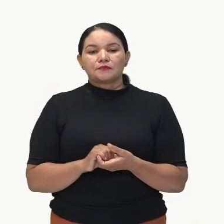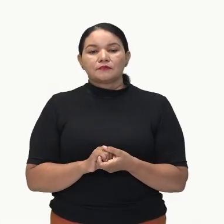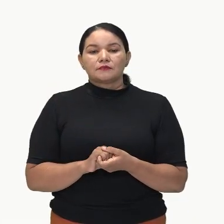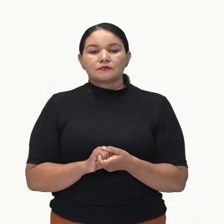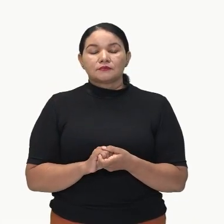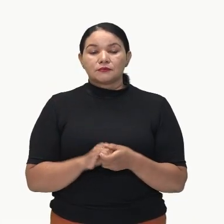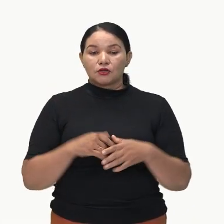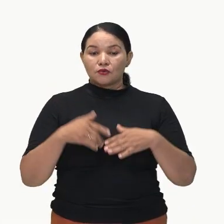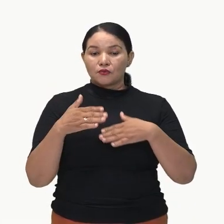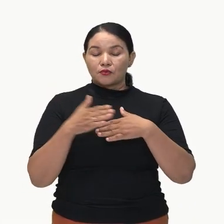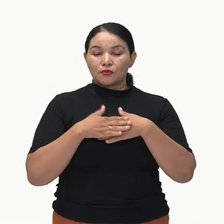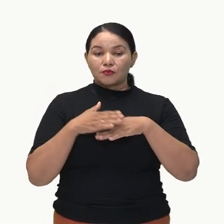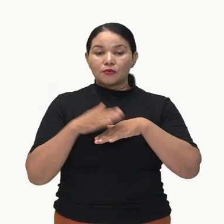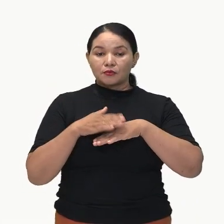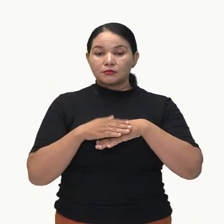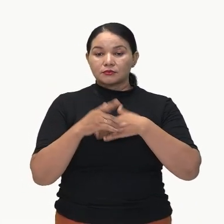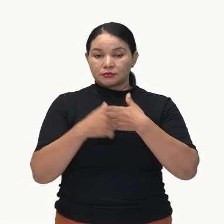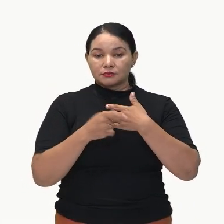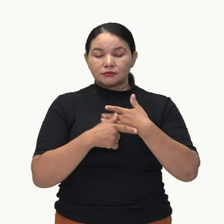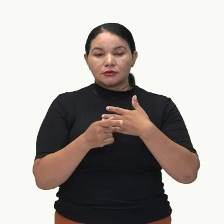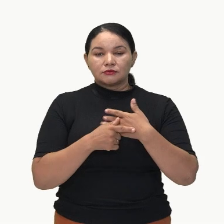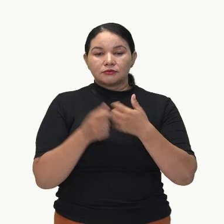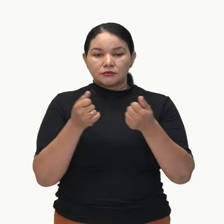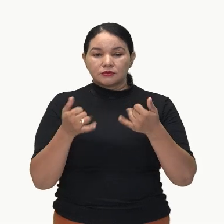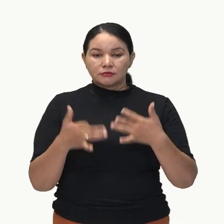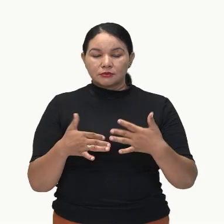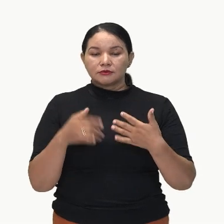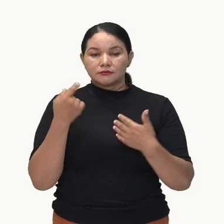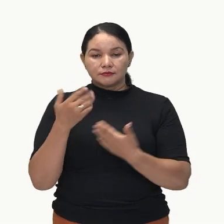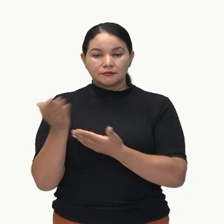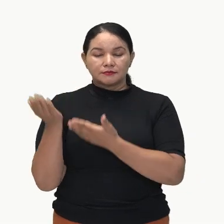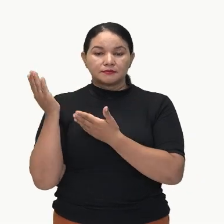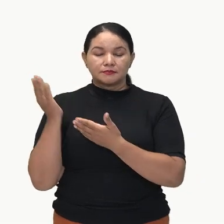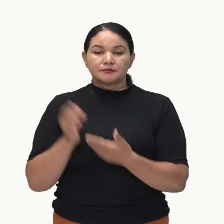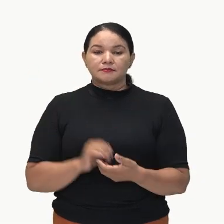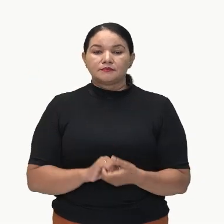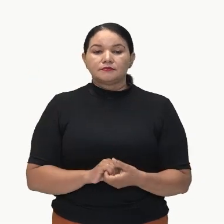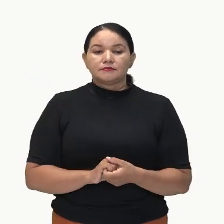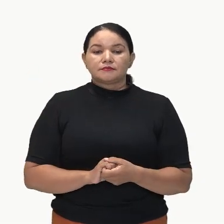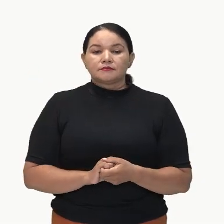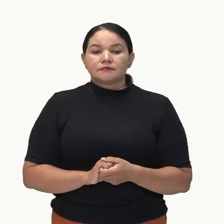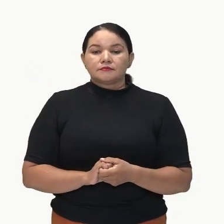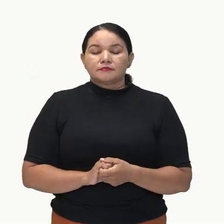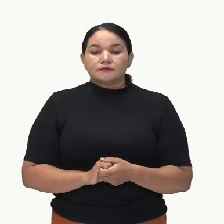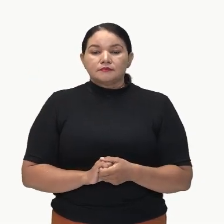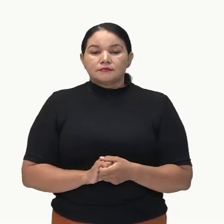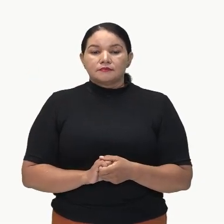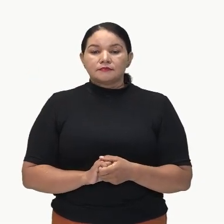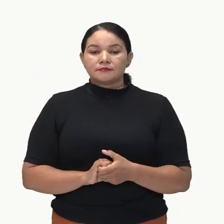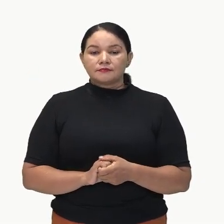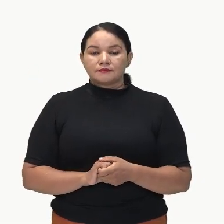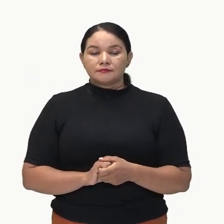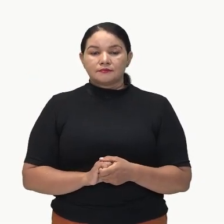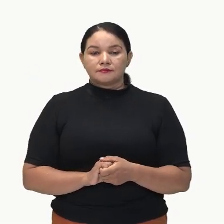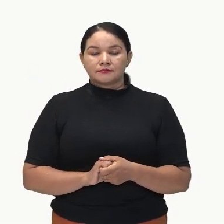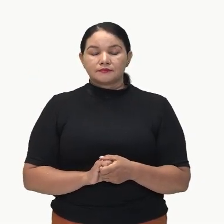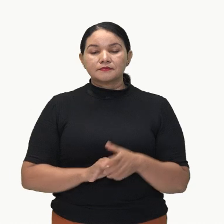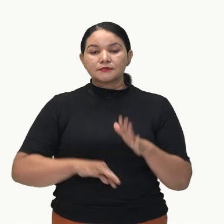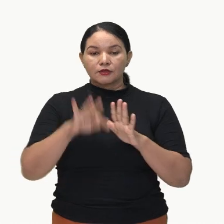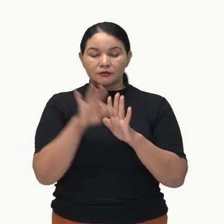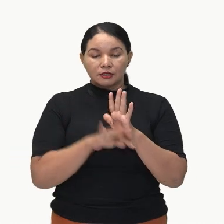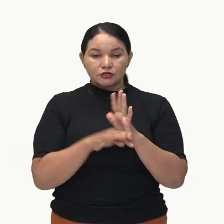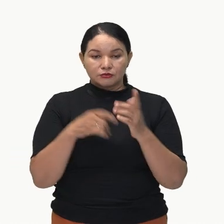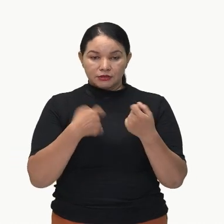es quien define qué tipo de estrutura elige, né, para montar o seu texto, esse texto ele deve